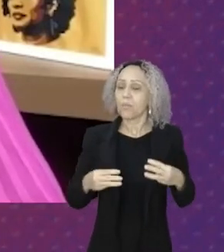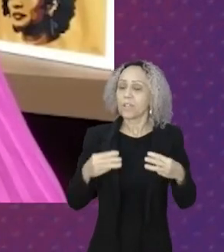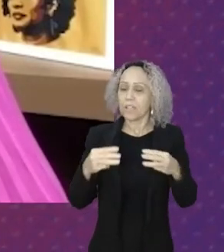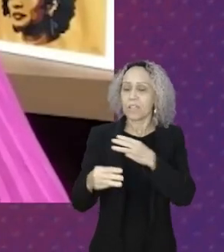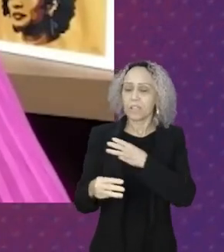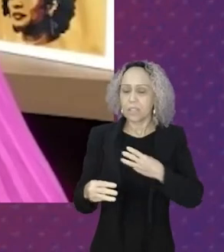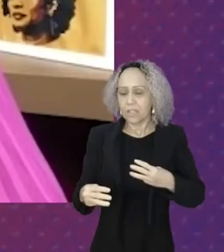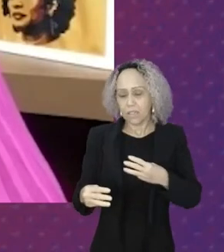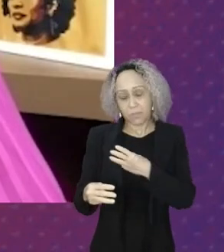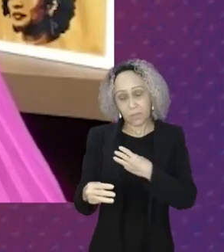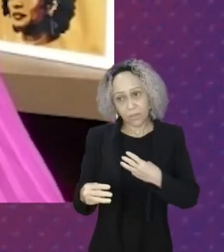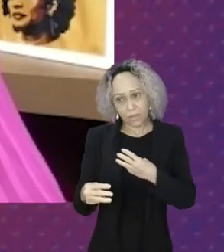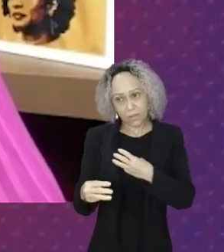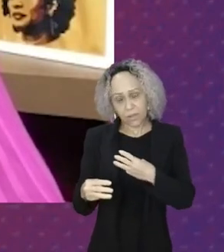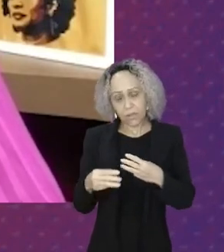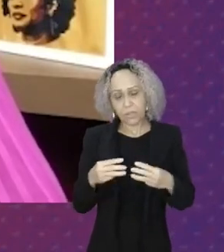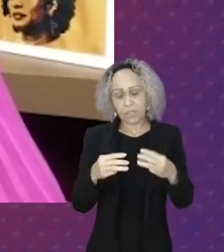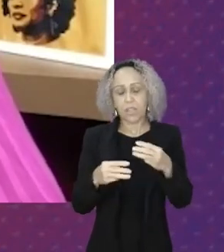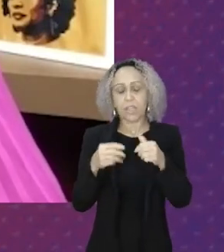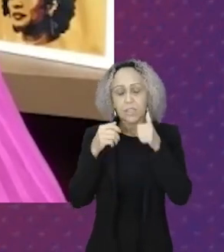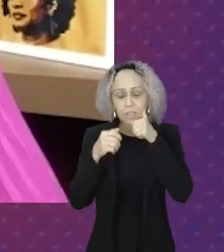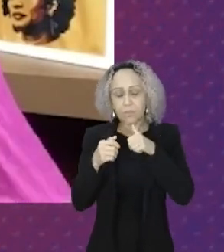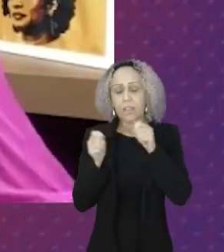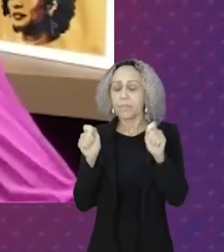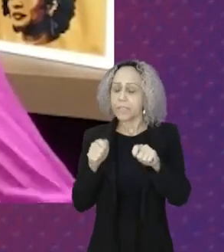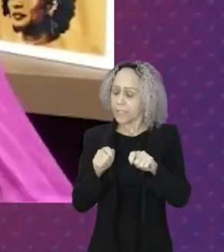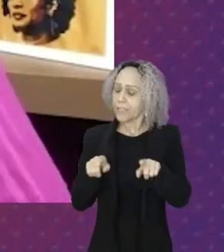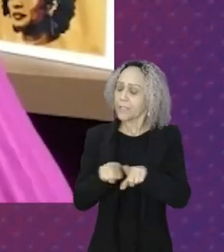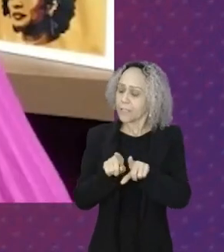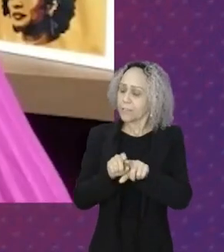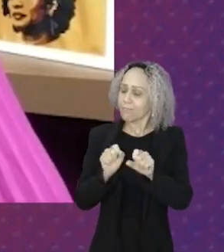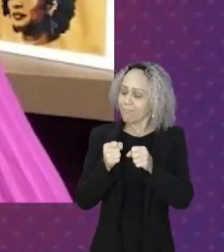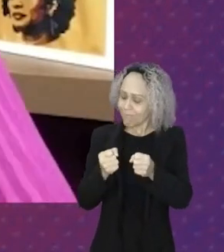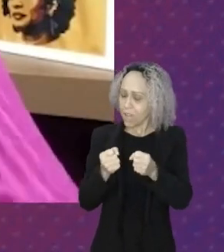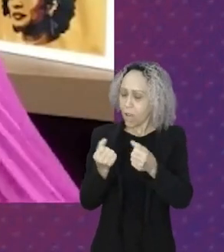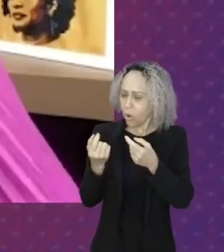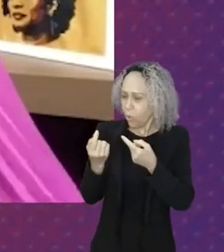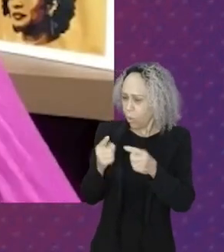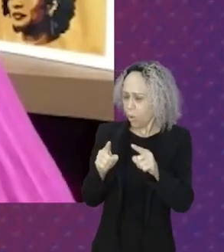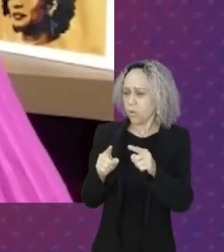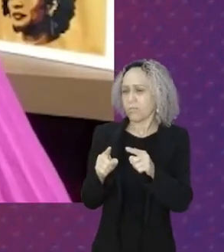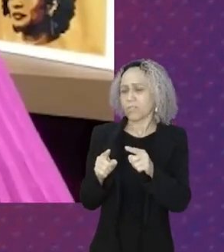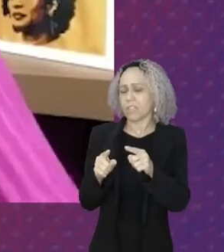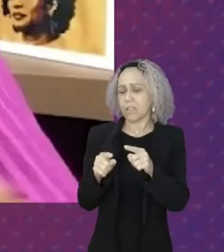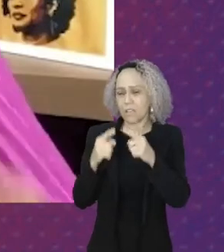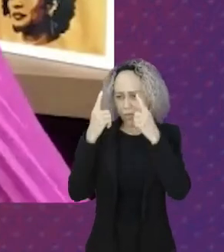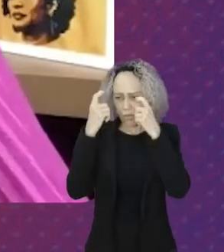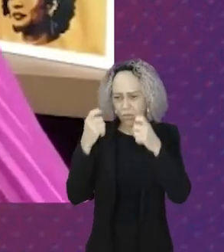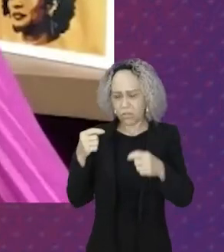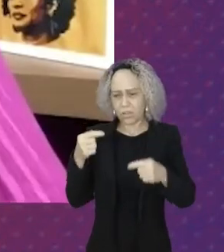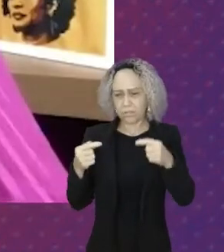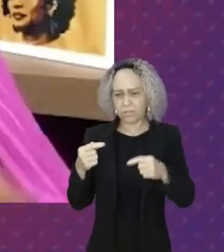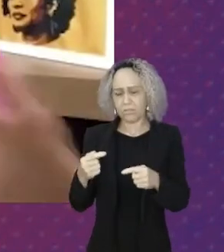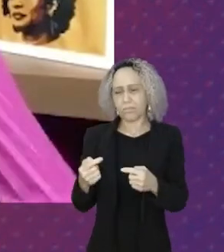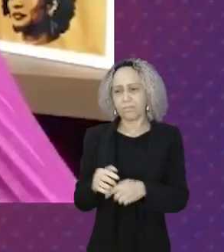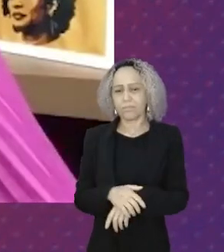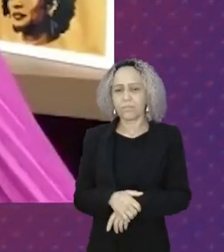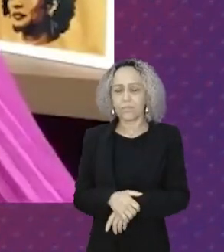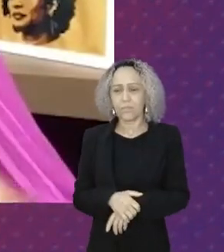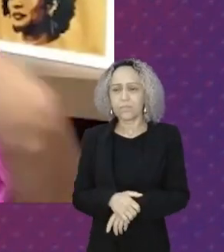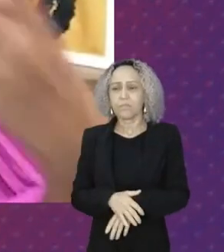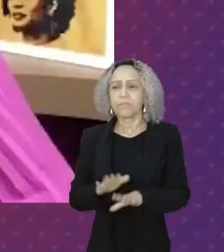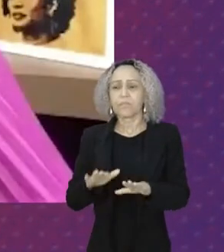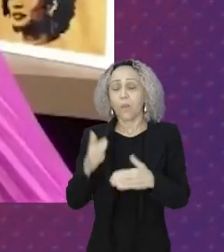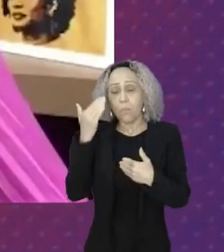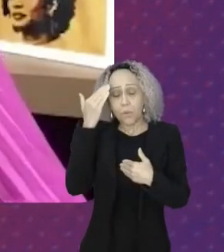fazer essa grande campanha contra a misoginia acontecer em cada canto do país. Muita gratidão, vamos seguir em diálogo, acompanhe